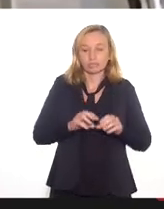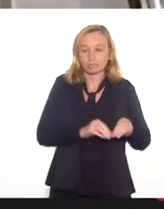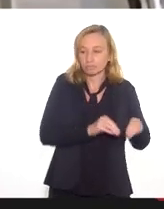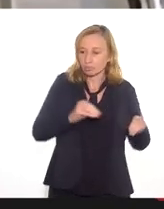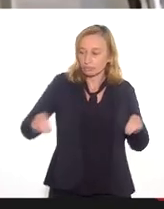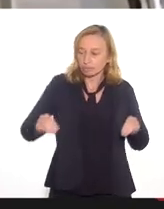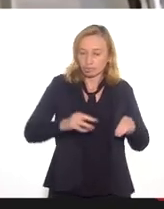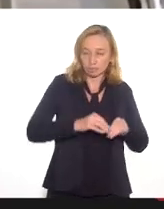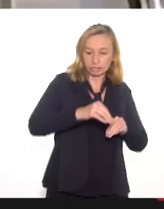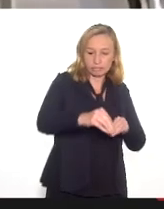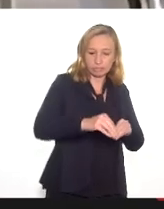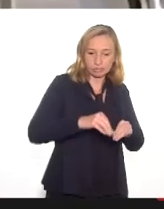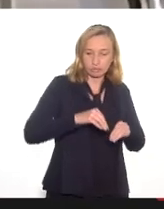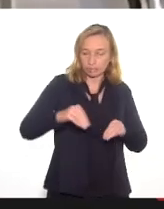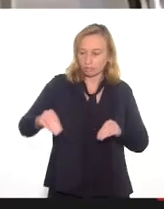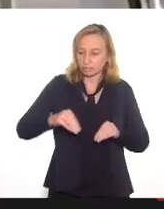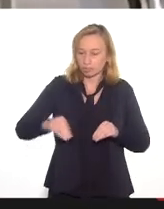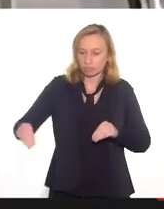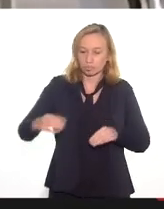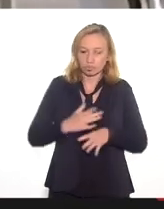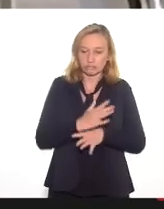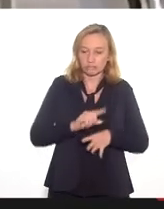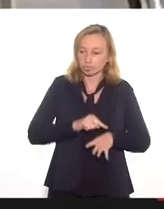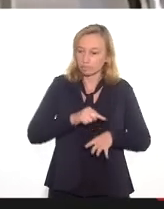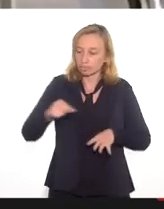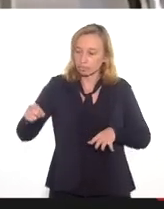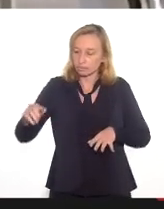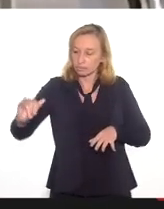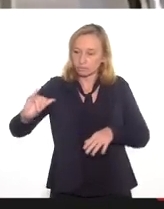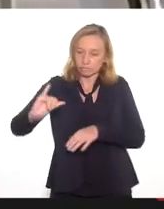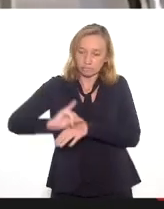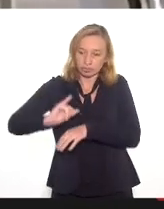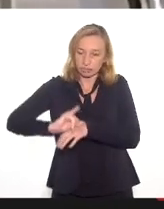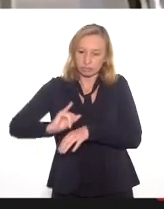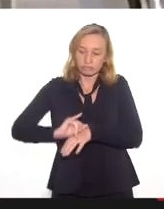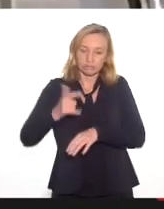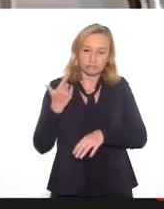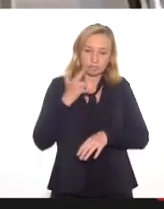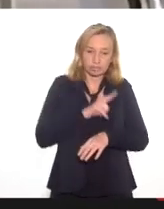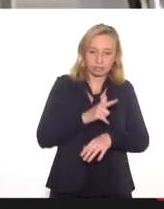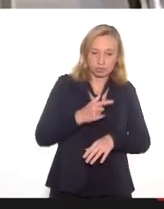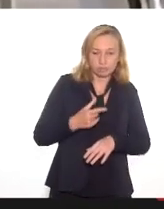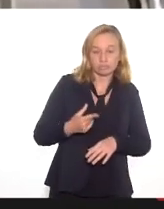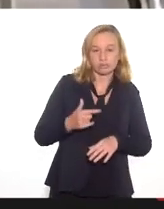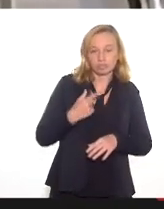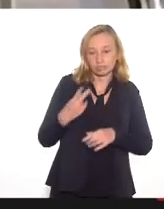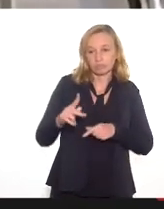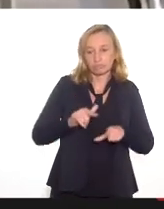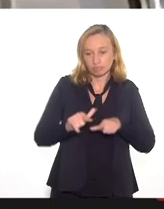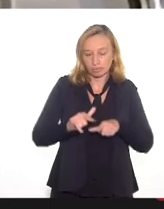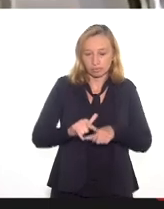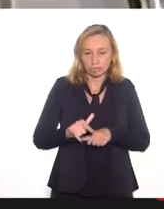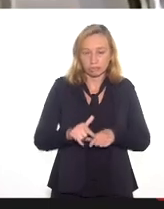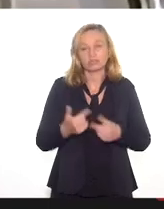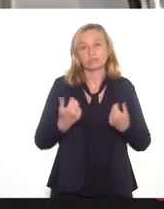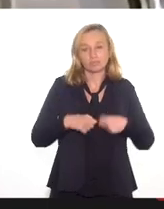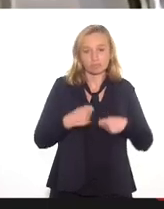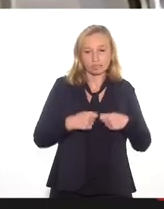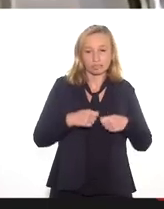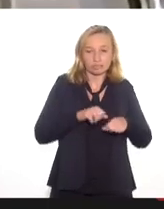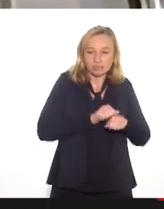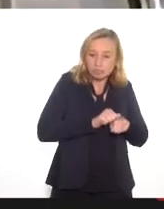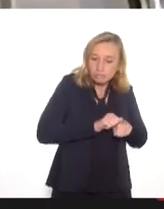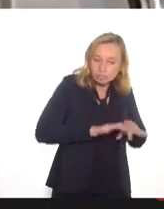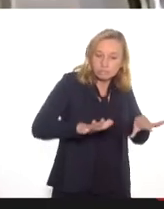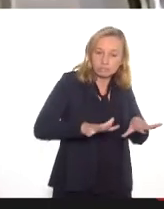de cidades para alcançar a capital e daí conseguir o mínimo de sobrevivência é necessário espalhar